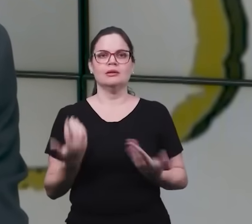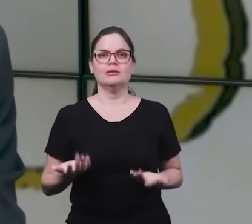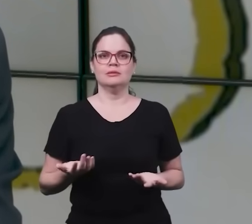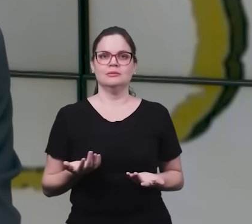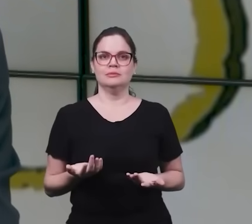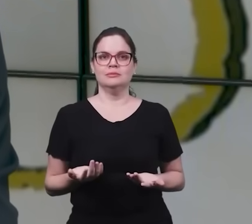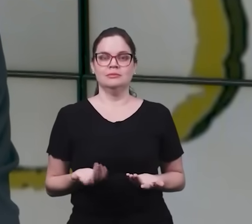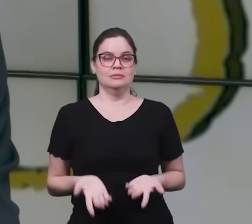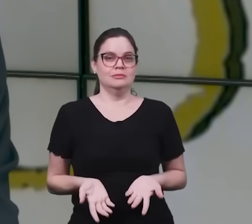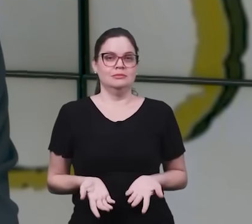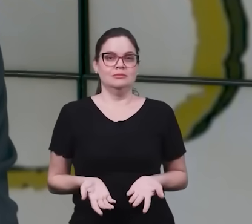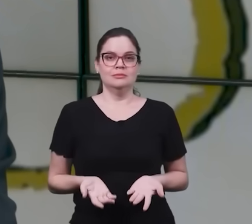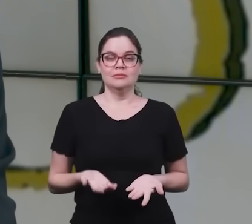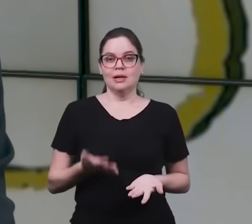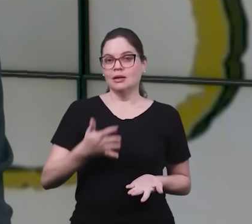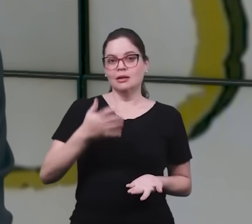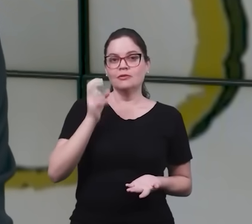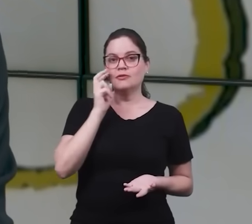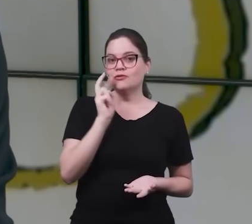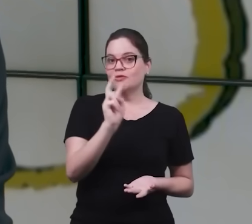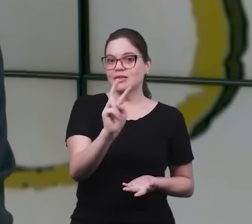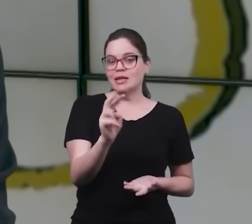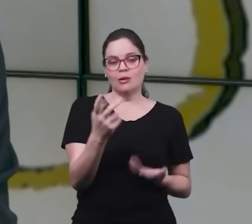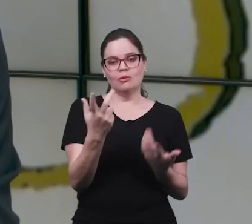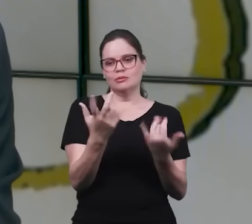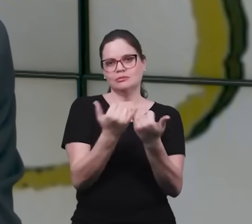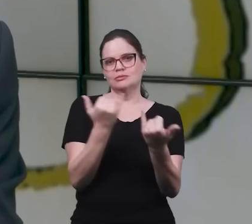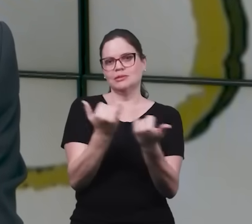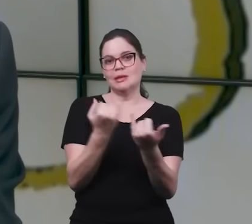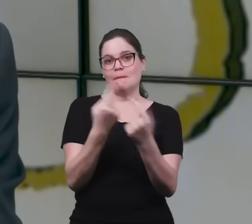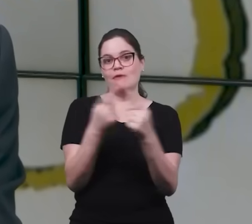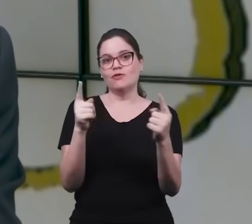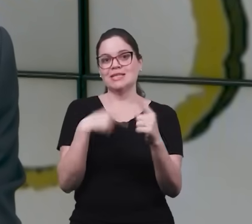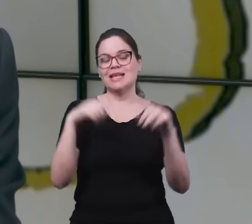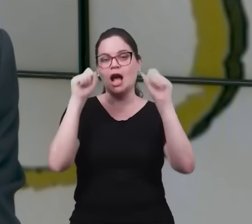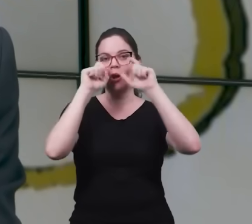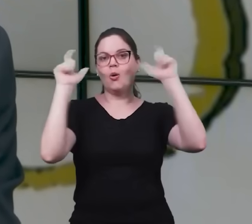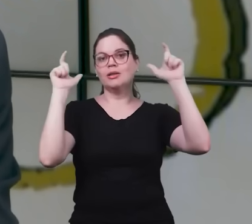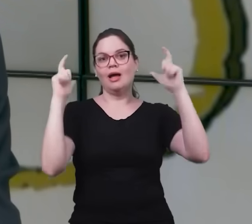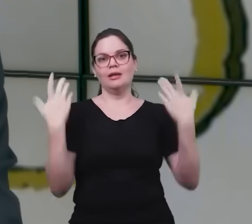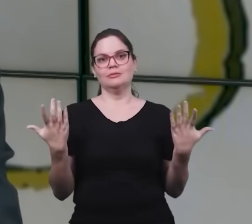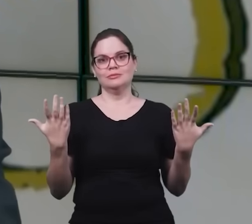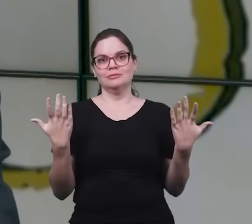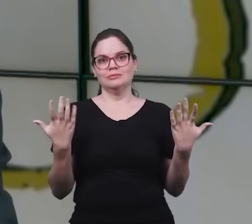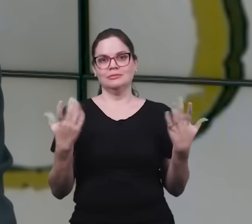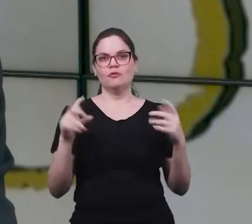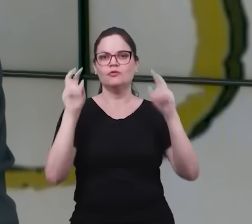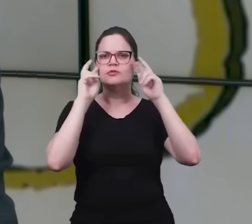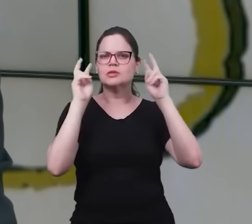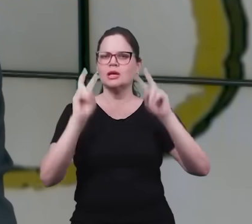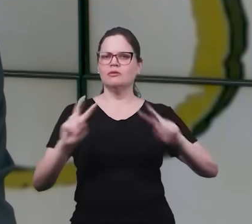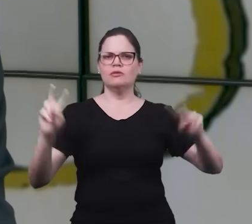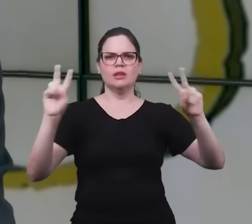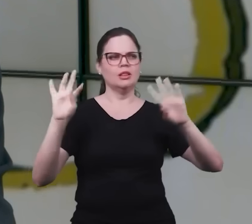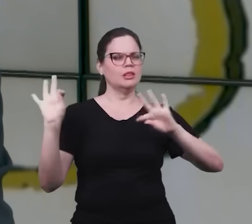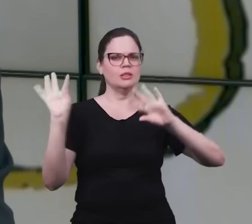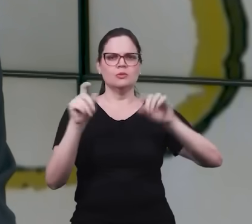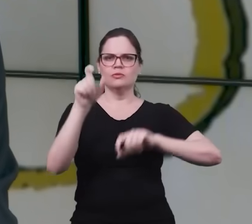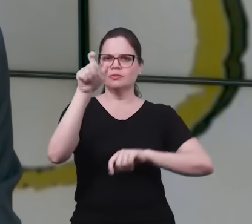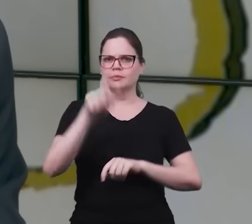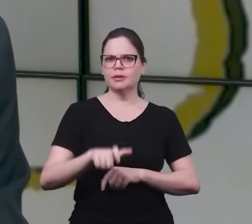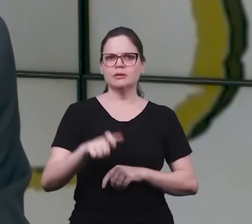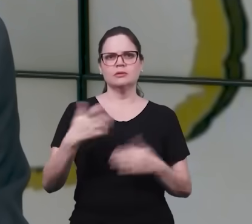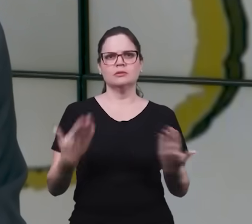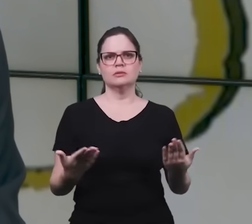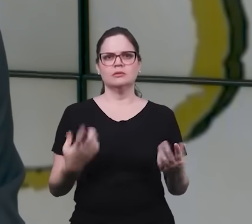assim, a visão é isso, você acordado, você com olhos fechados, você vê a cena, você vê a